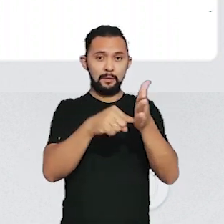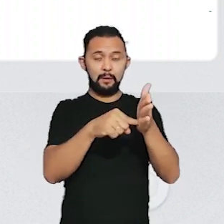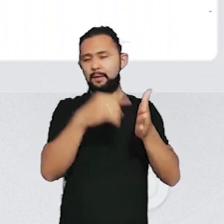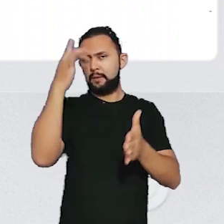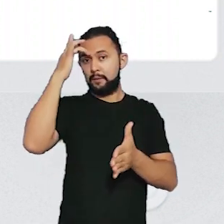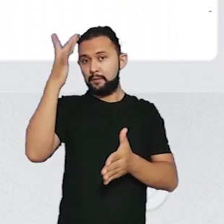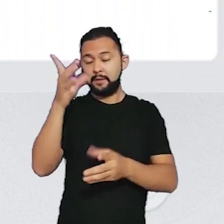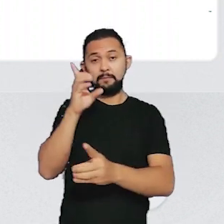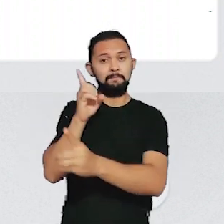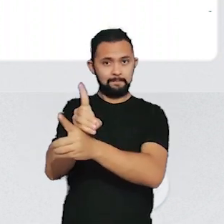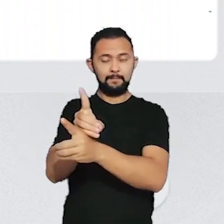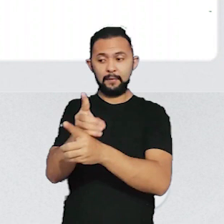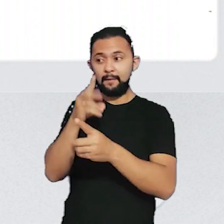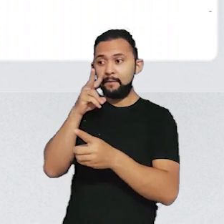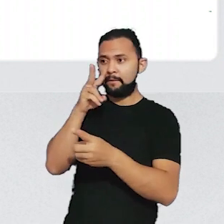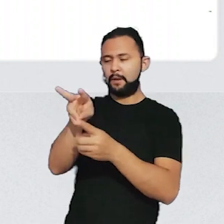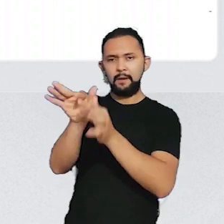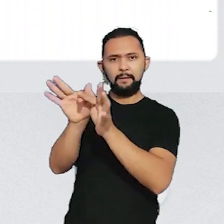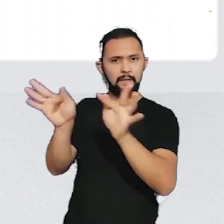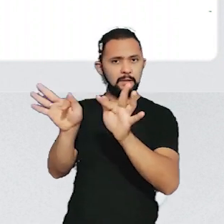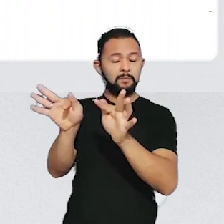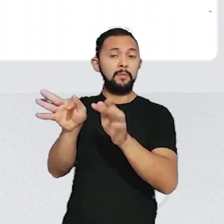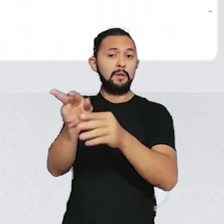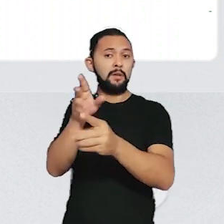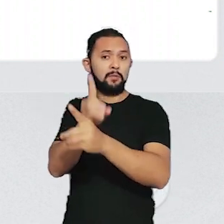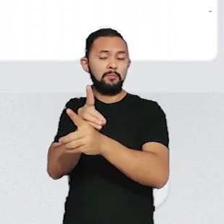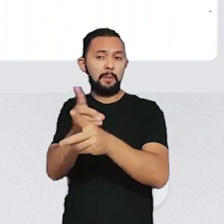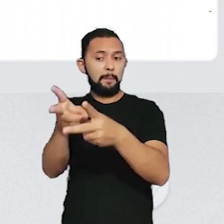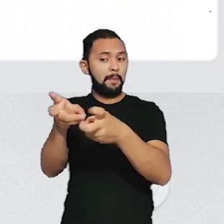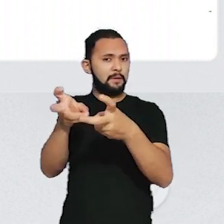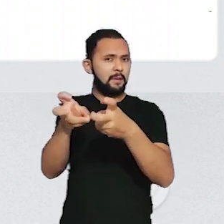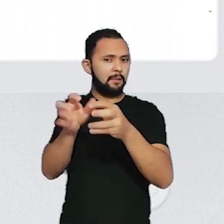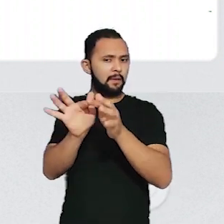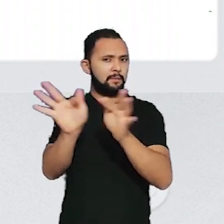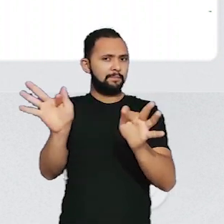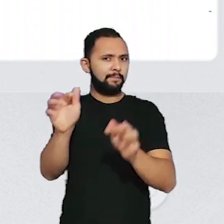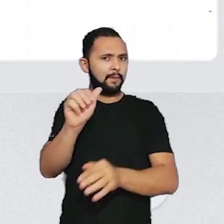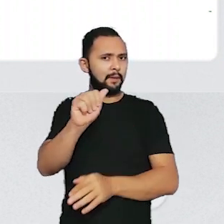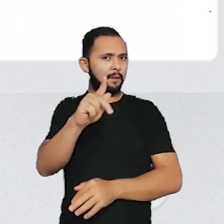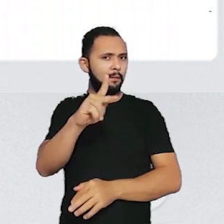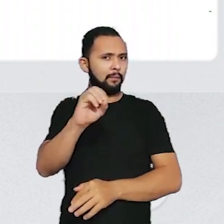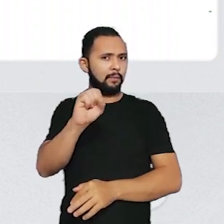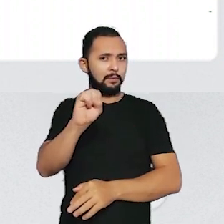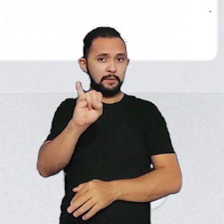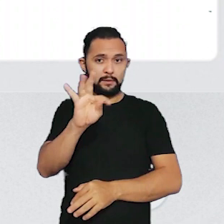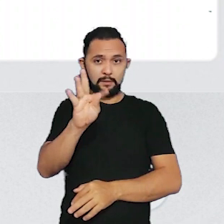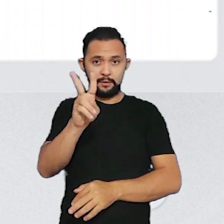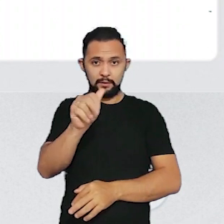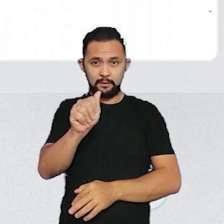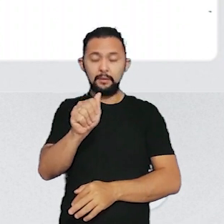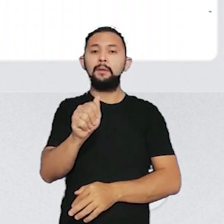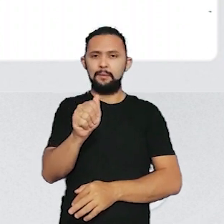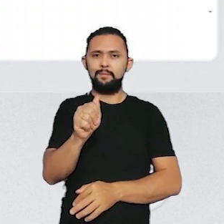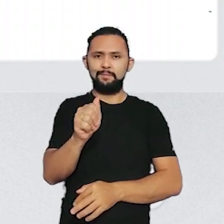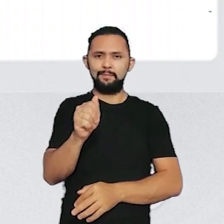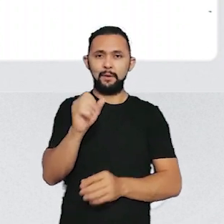fácil demais de identificar. Visualmente, você já consegue classificar as orações apositivas. Tranquilo, pessoal? Conseguiram